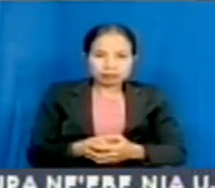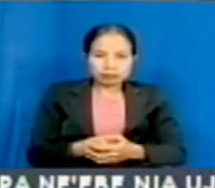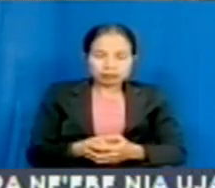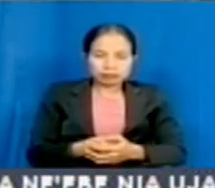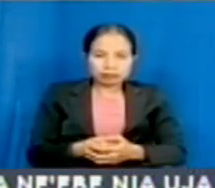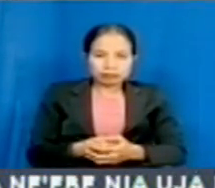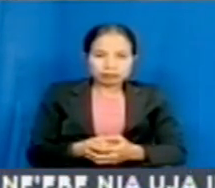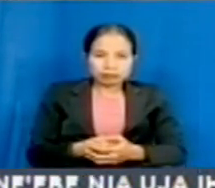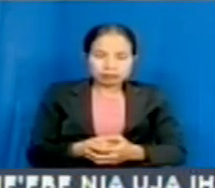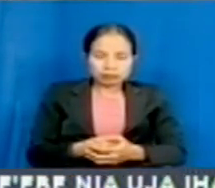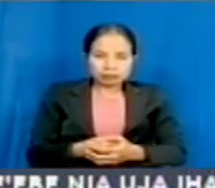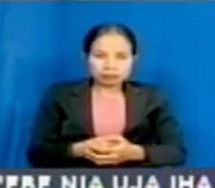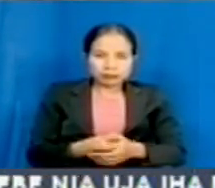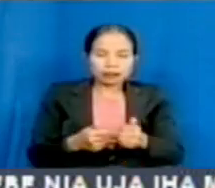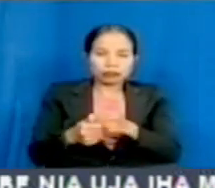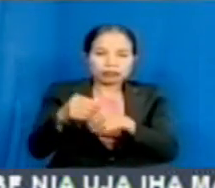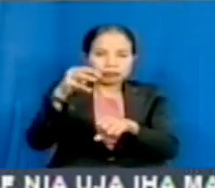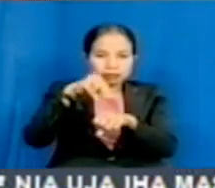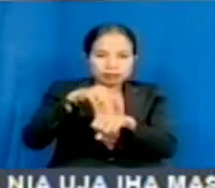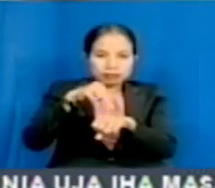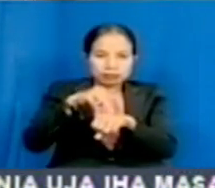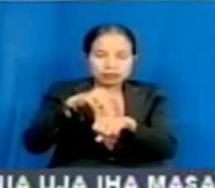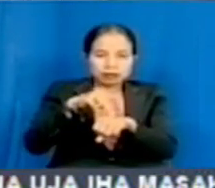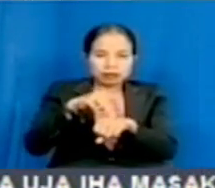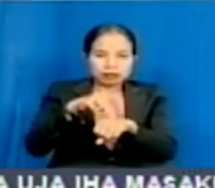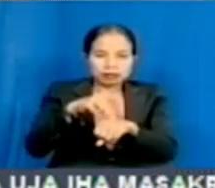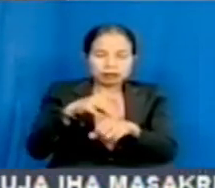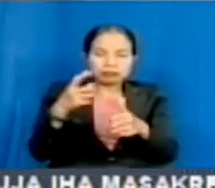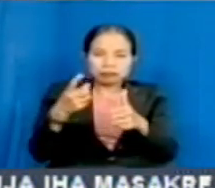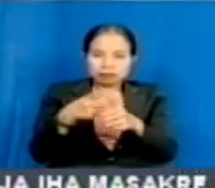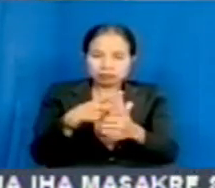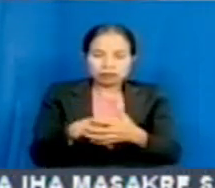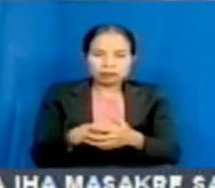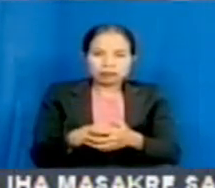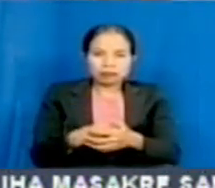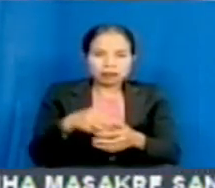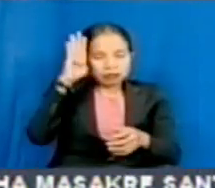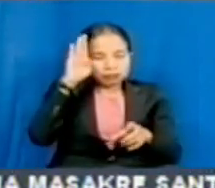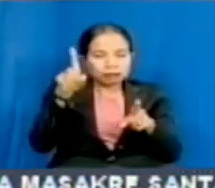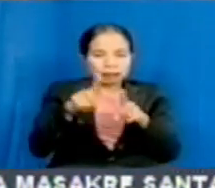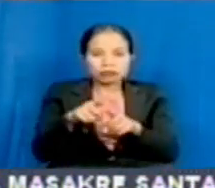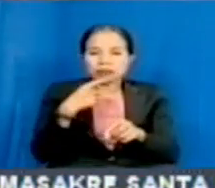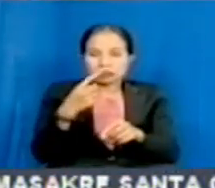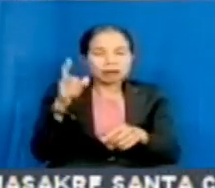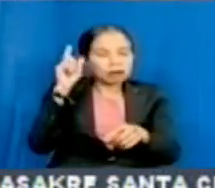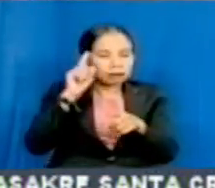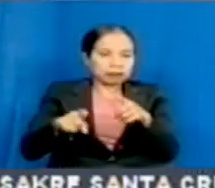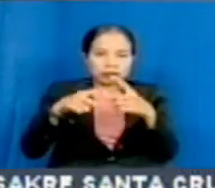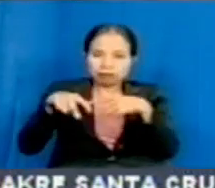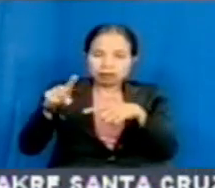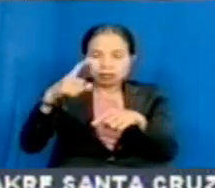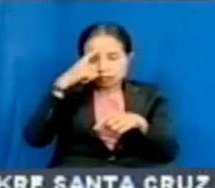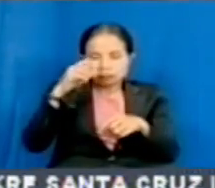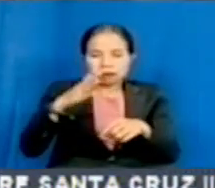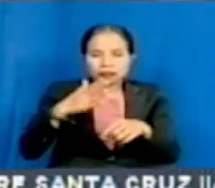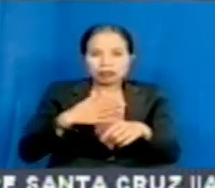atubat batuir misa ia fom mau serbandu hau dan label tuir tam hau hau si dari kik e label